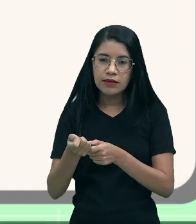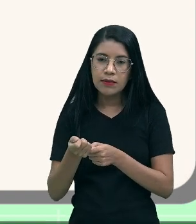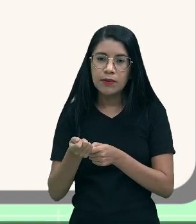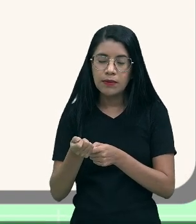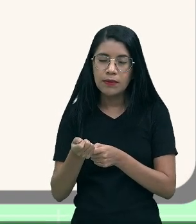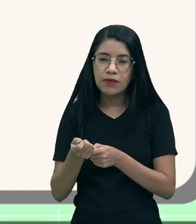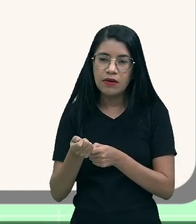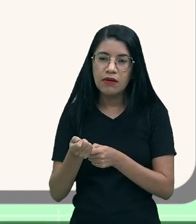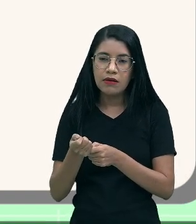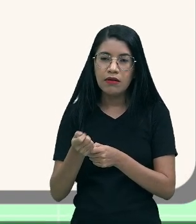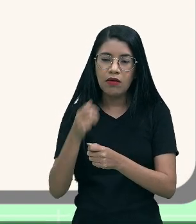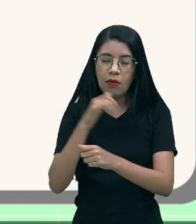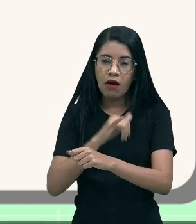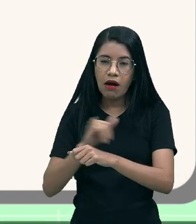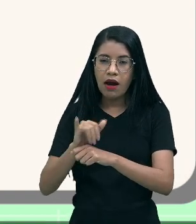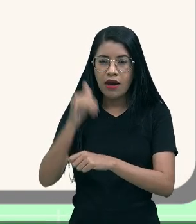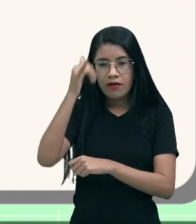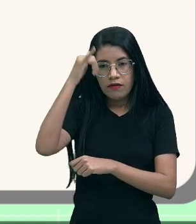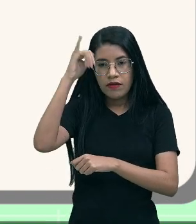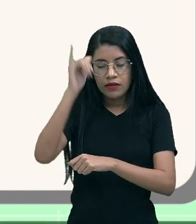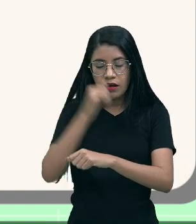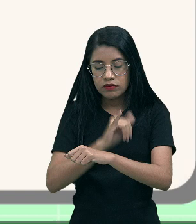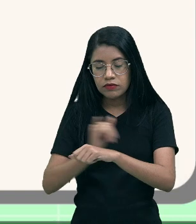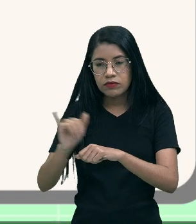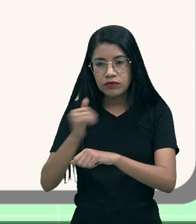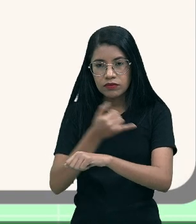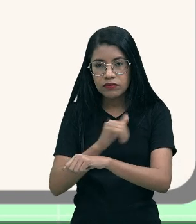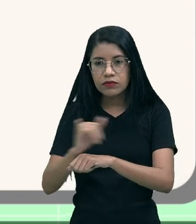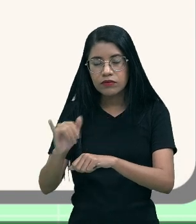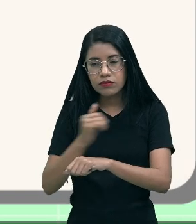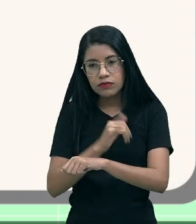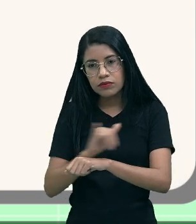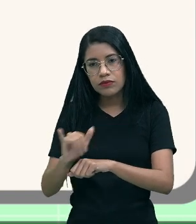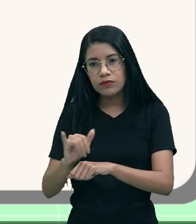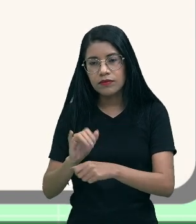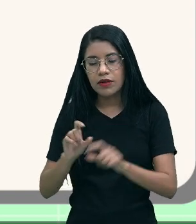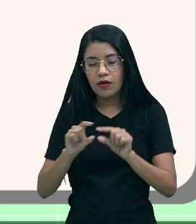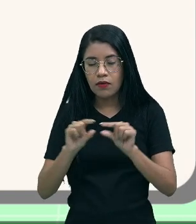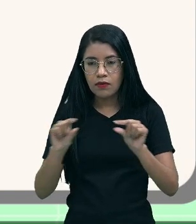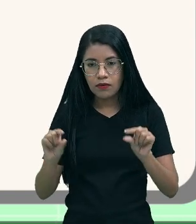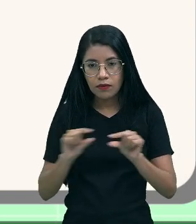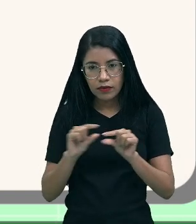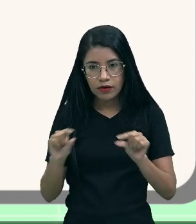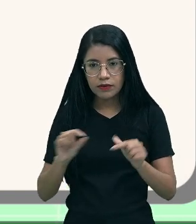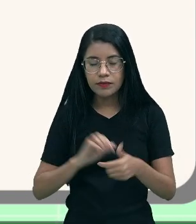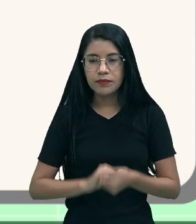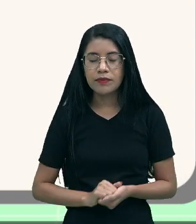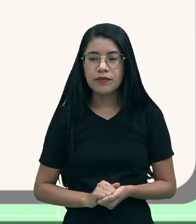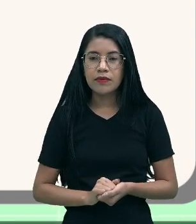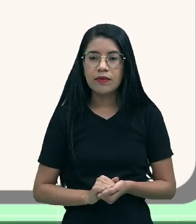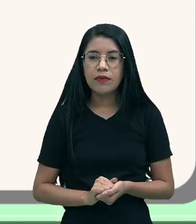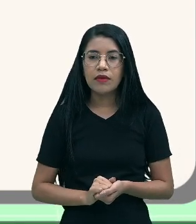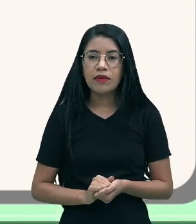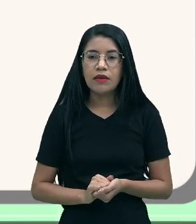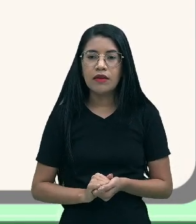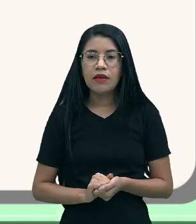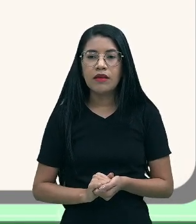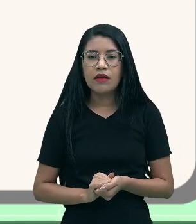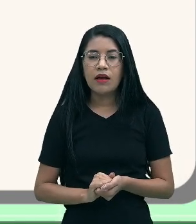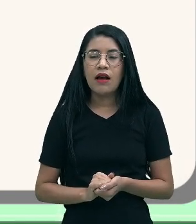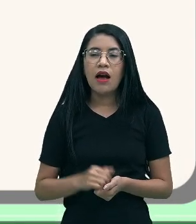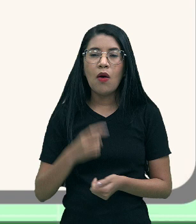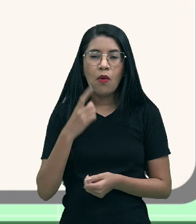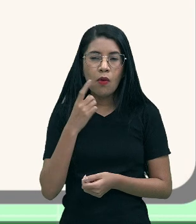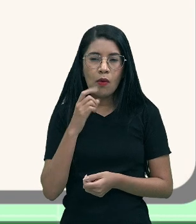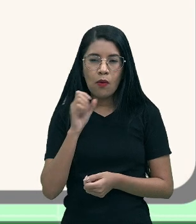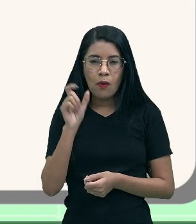as cargas elétricas para não passarem pelo condutor elétrico, que aqui é o fio. A corrente elétrica ela quer passar, mas a resistência não deixa,